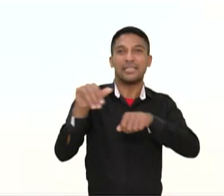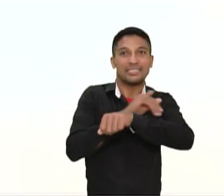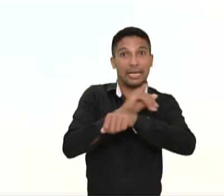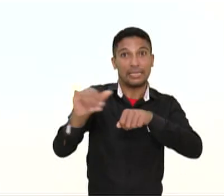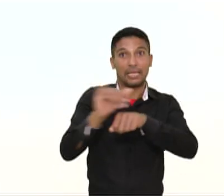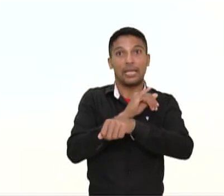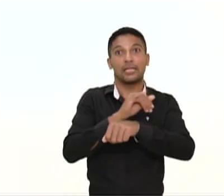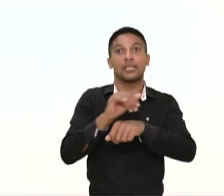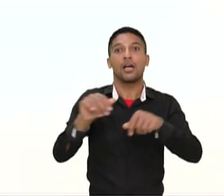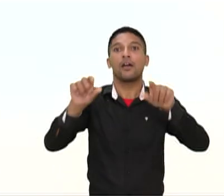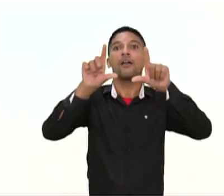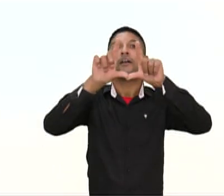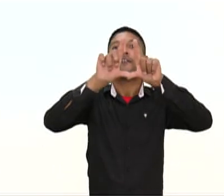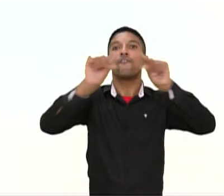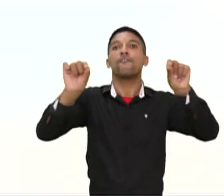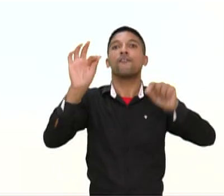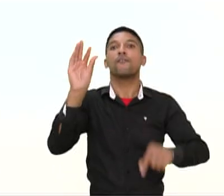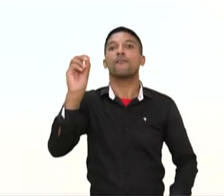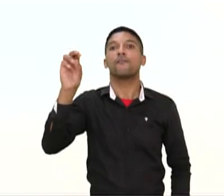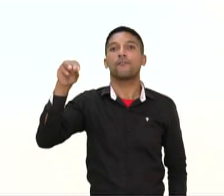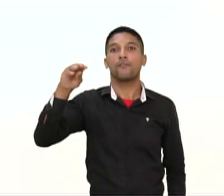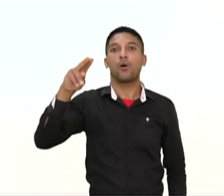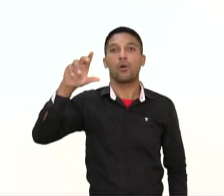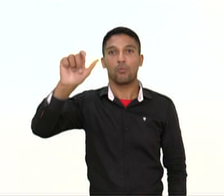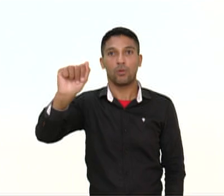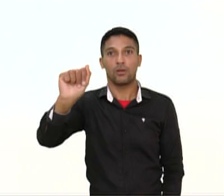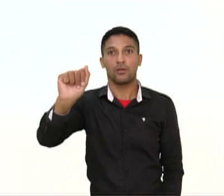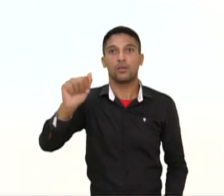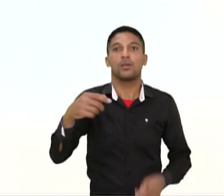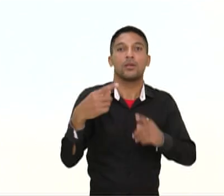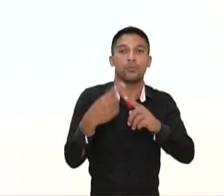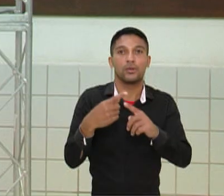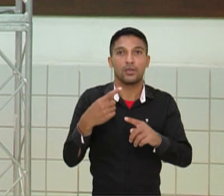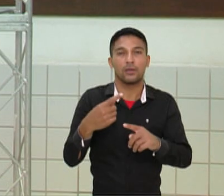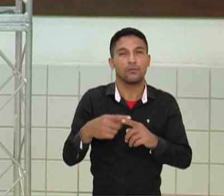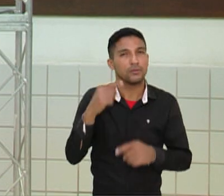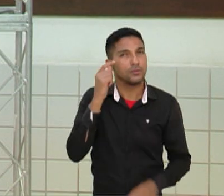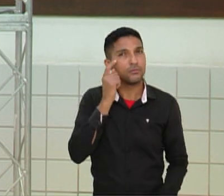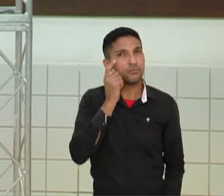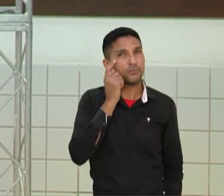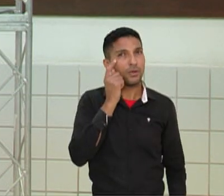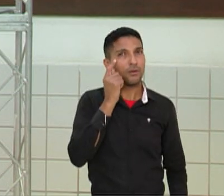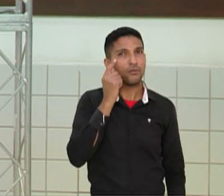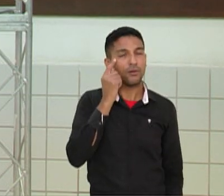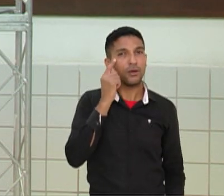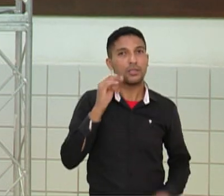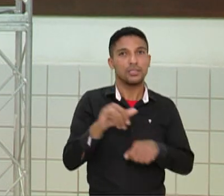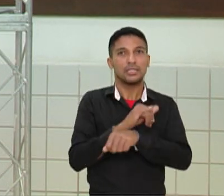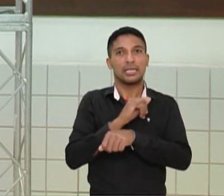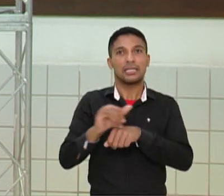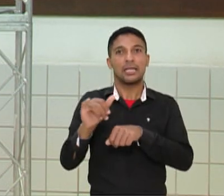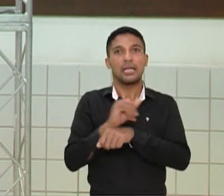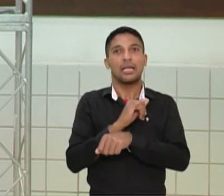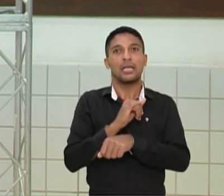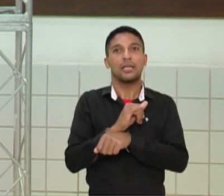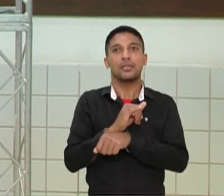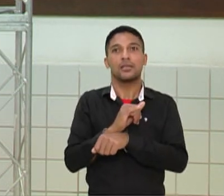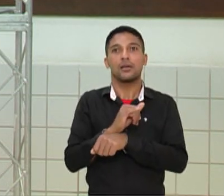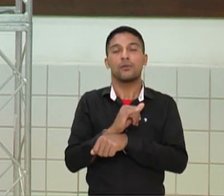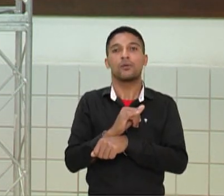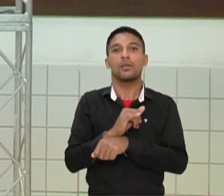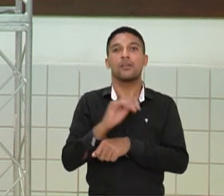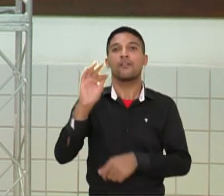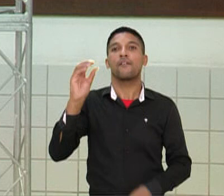fácil o nosso aprendizado. Cada vez que você precisar, você constrói aquilo. E se você souber decora, a possibilidade